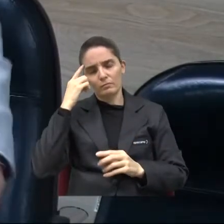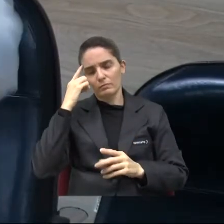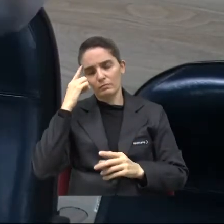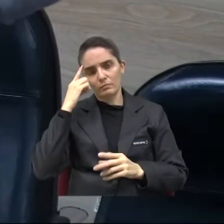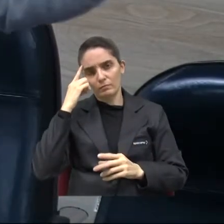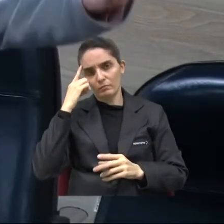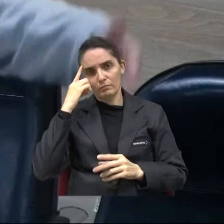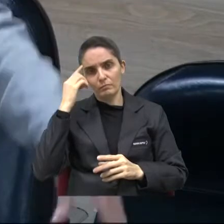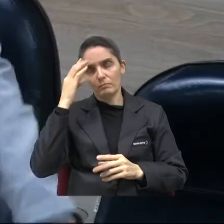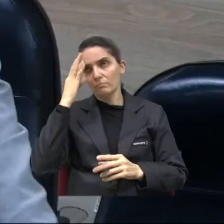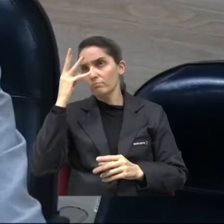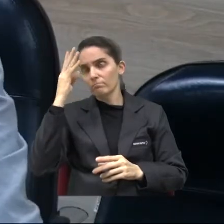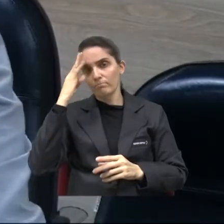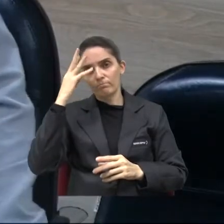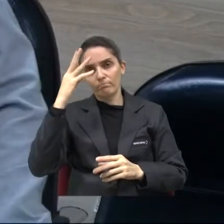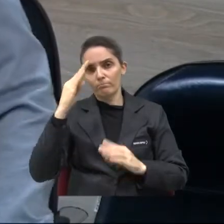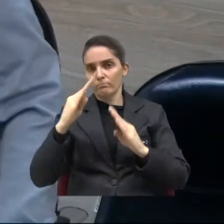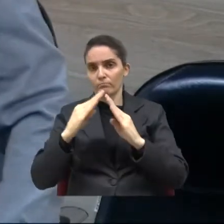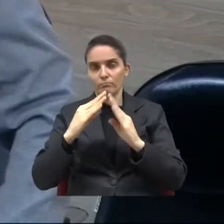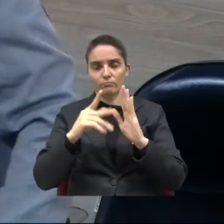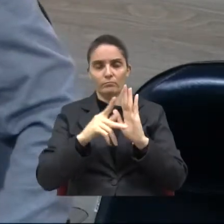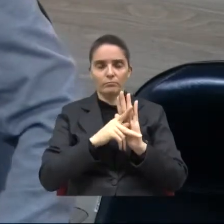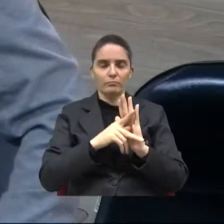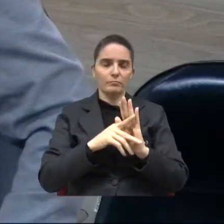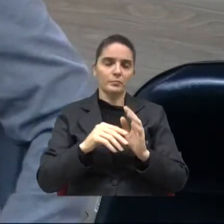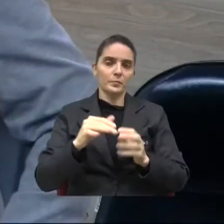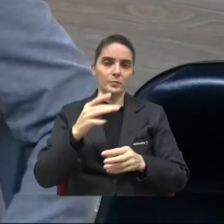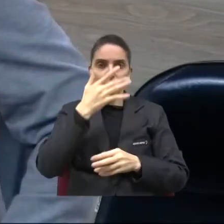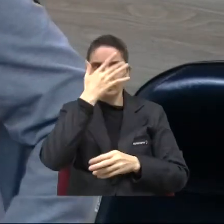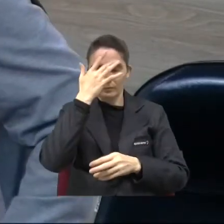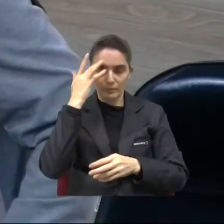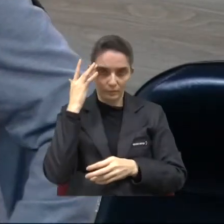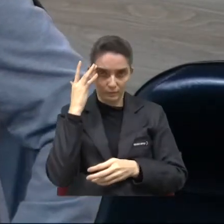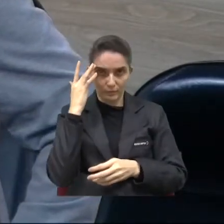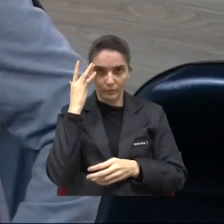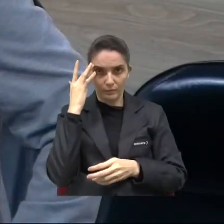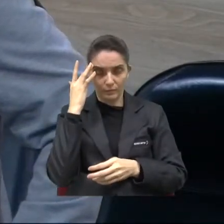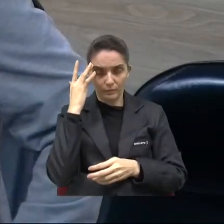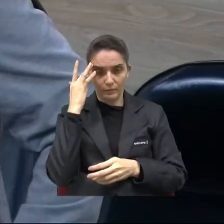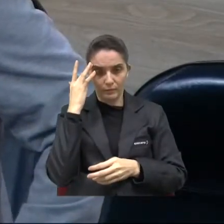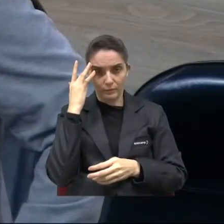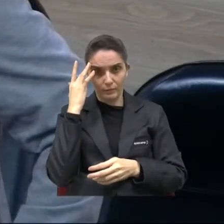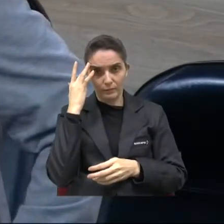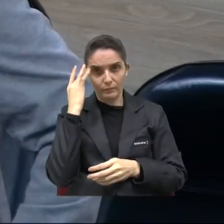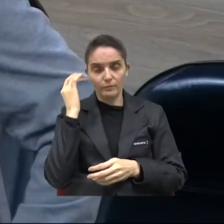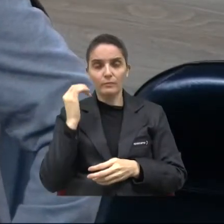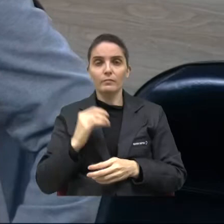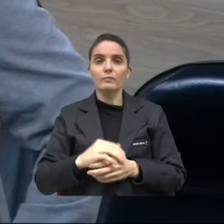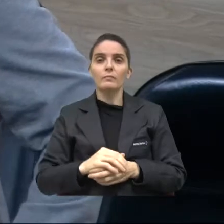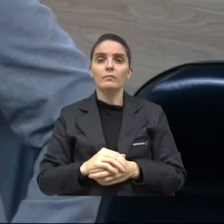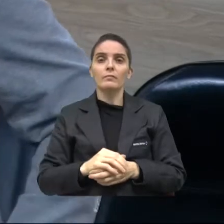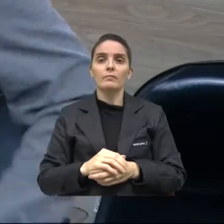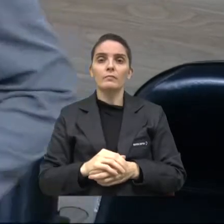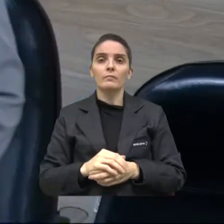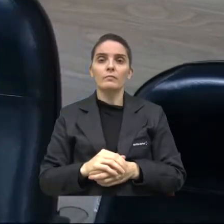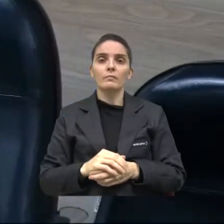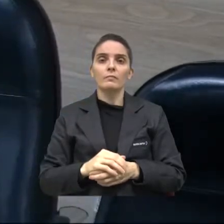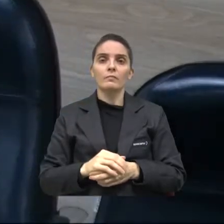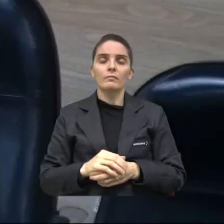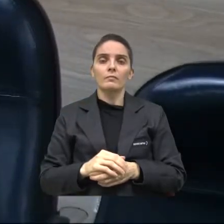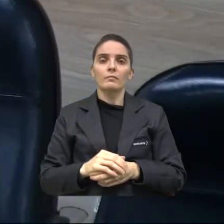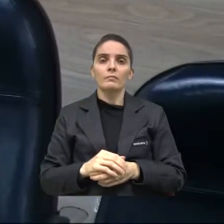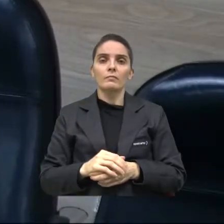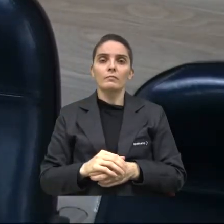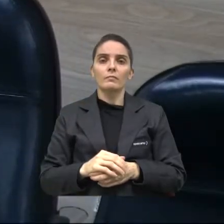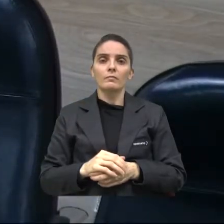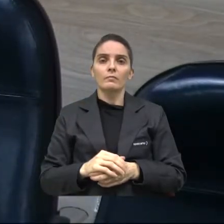o sonho da casa própria, seja daquelas pessoas que que entram em determinada faixa, mas também